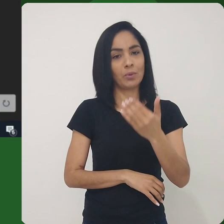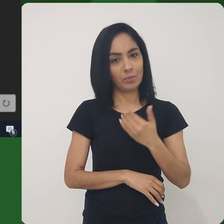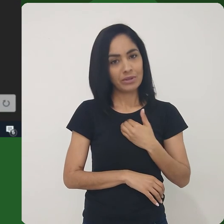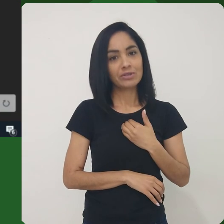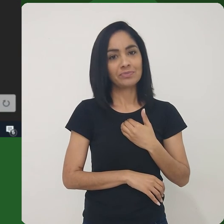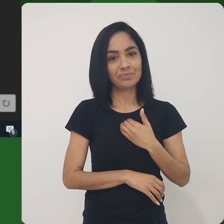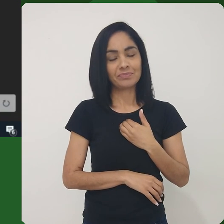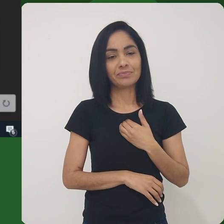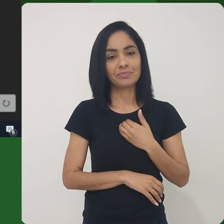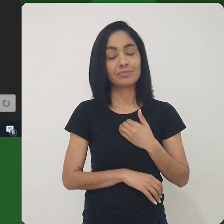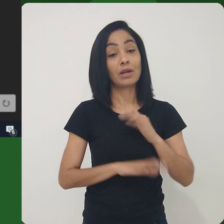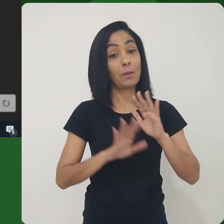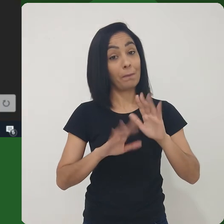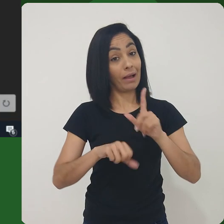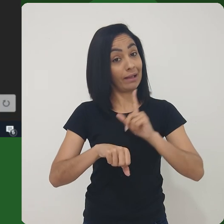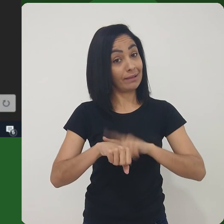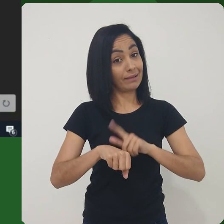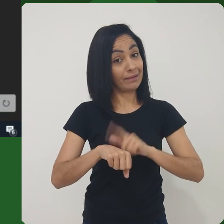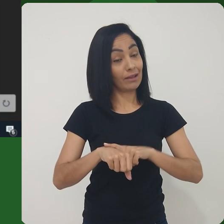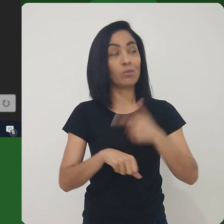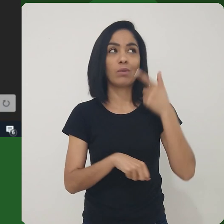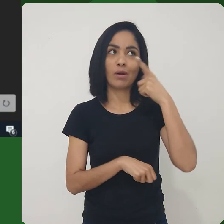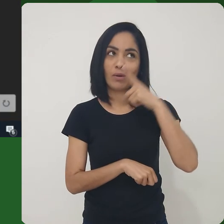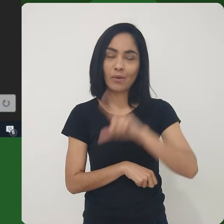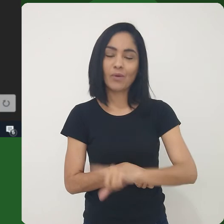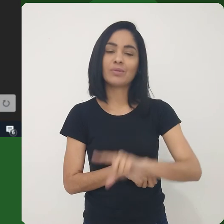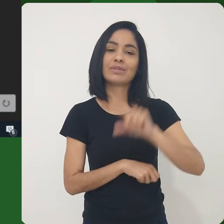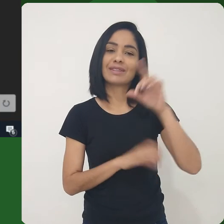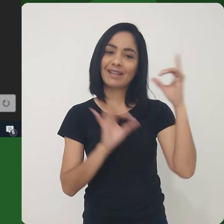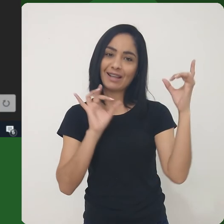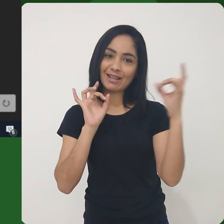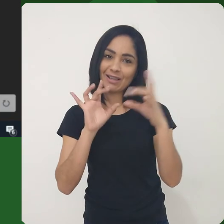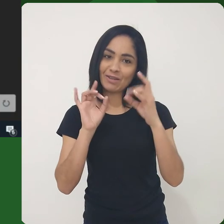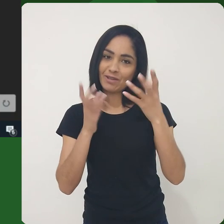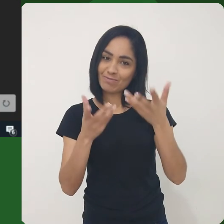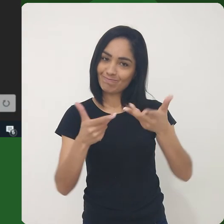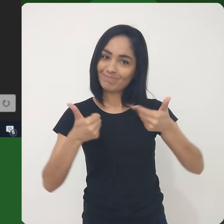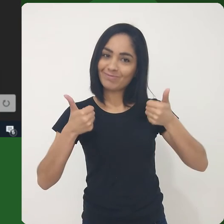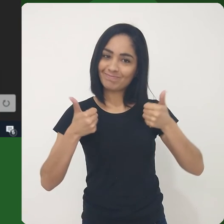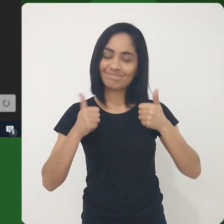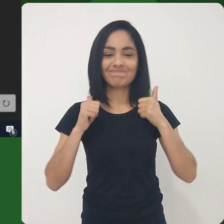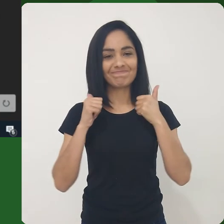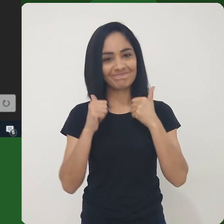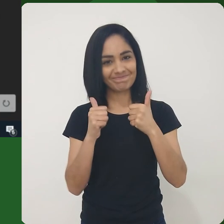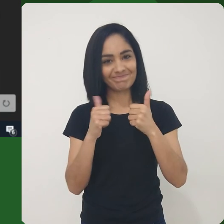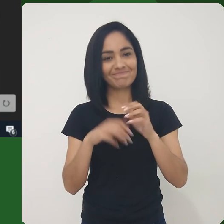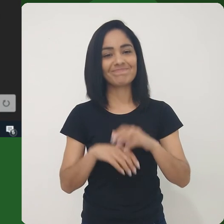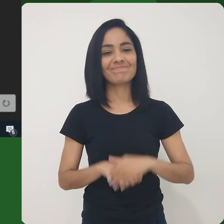prévia, né, mas no tempo hábil para que eu possa dar um retorno com